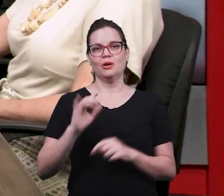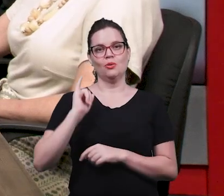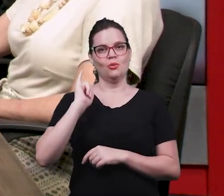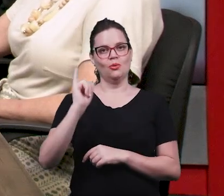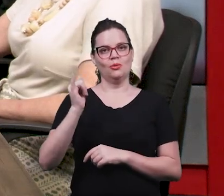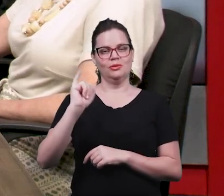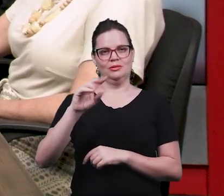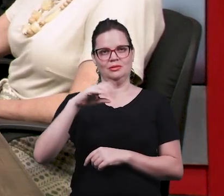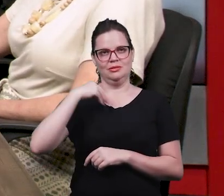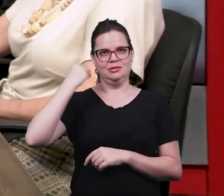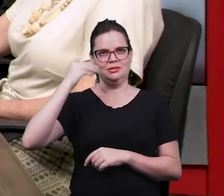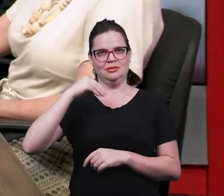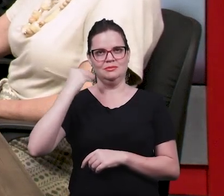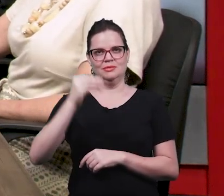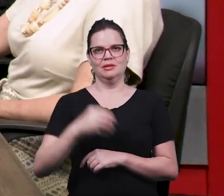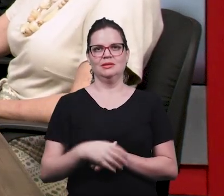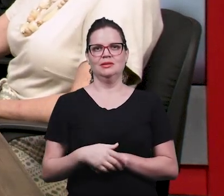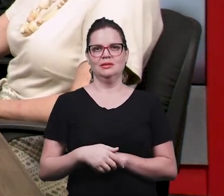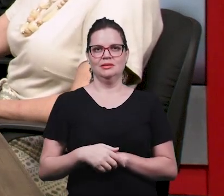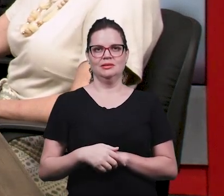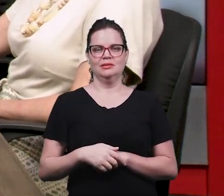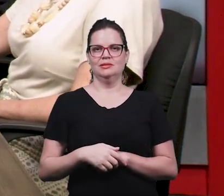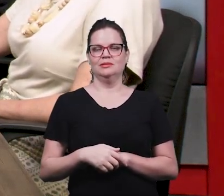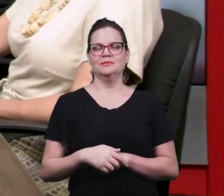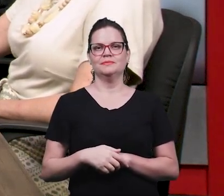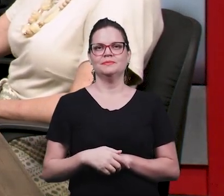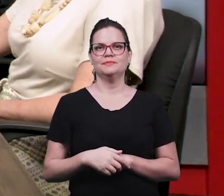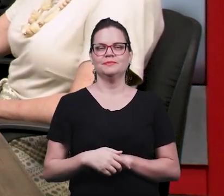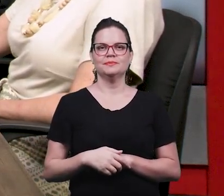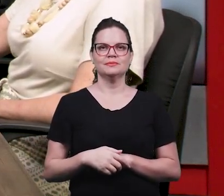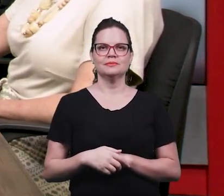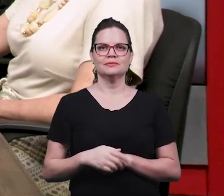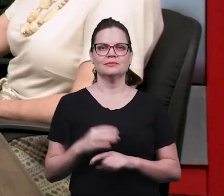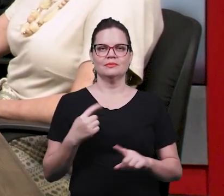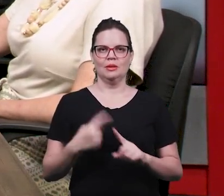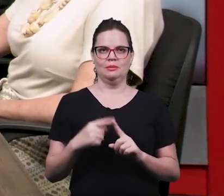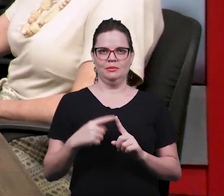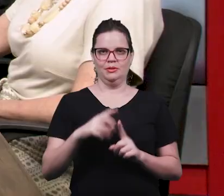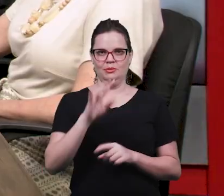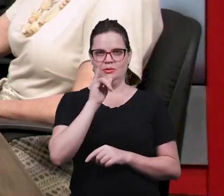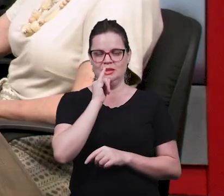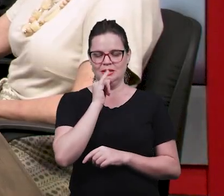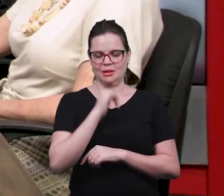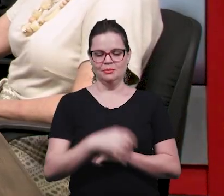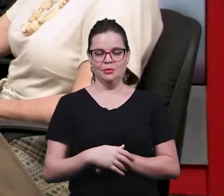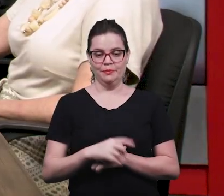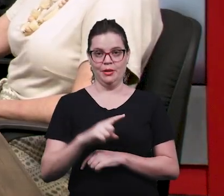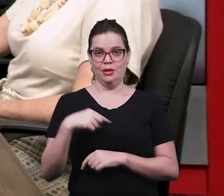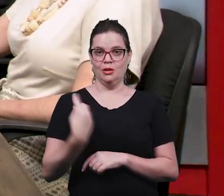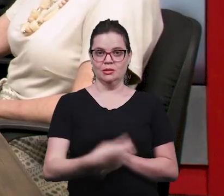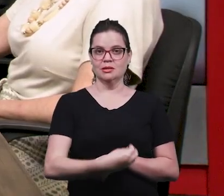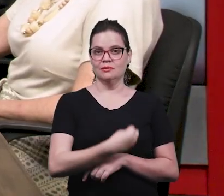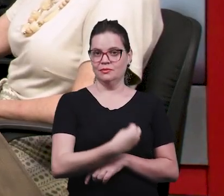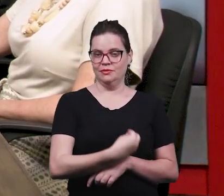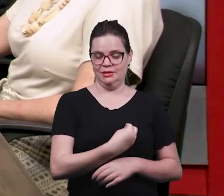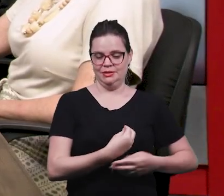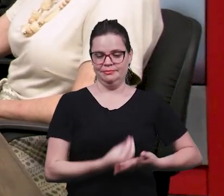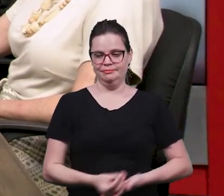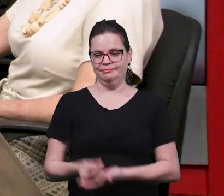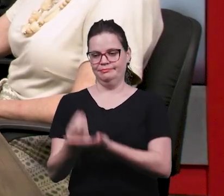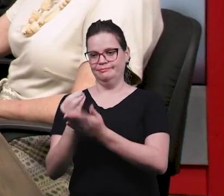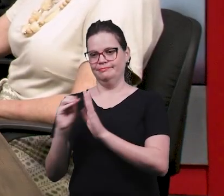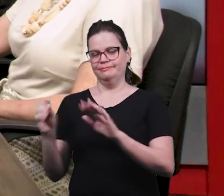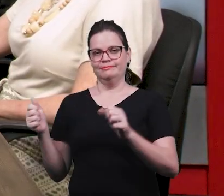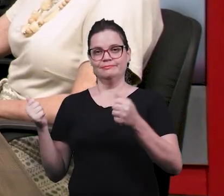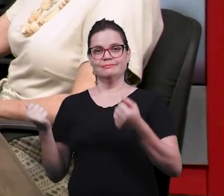algumas experiências, assim, porque quando a gente coloca, né, a nossa vida diante do Senhor,